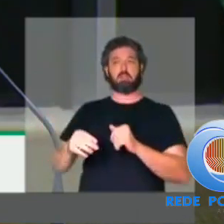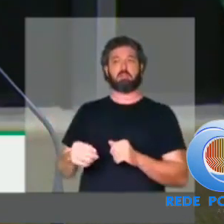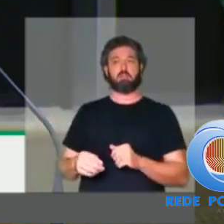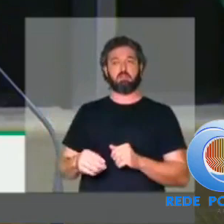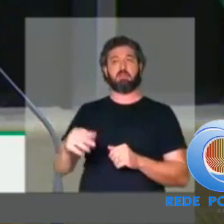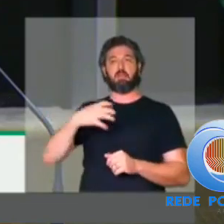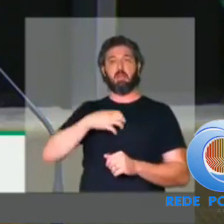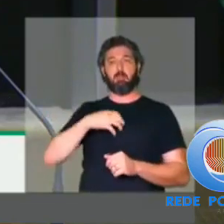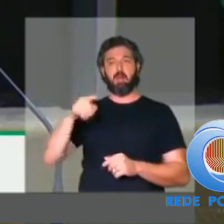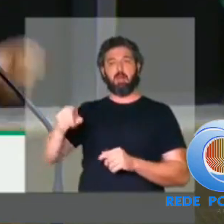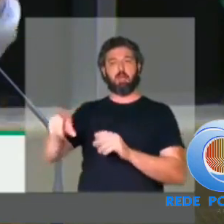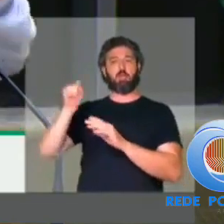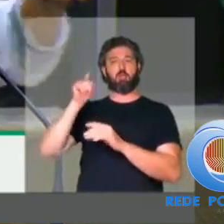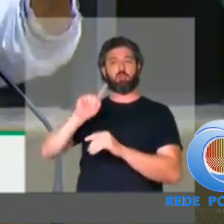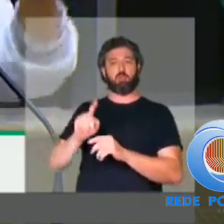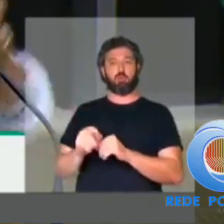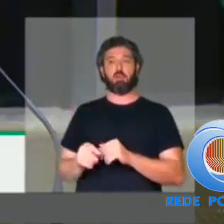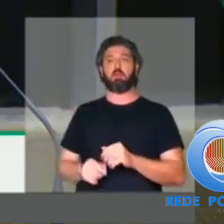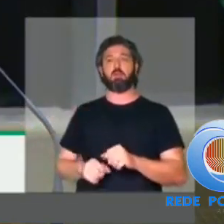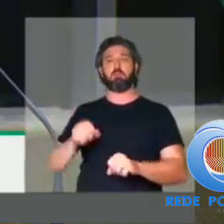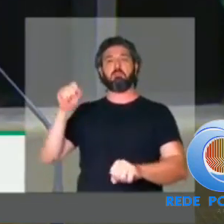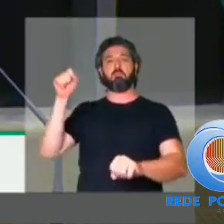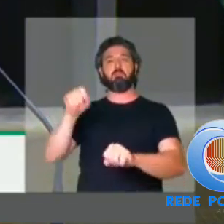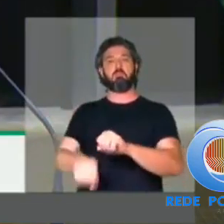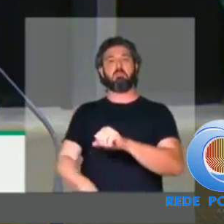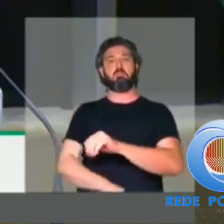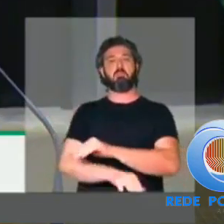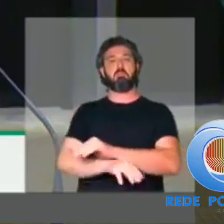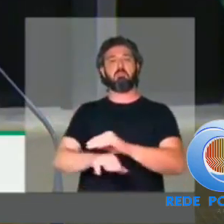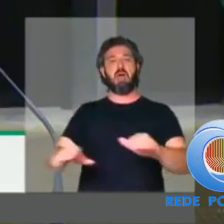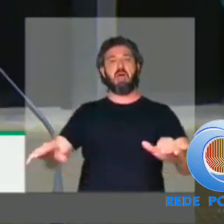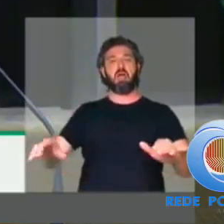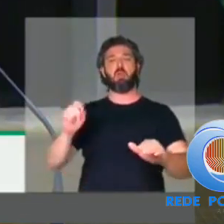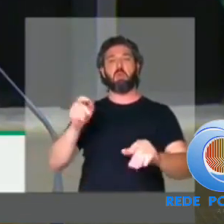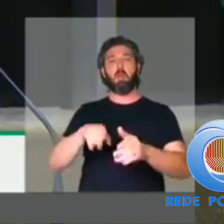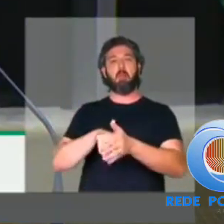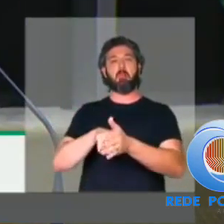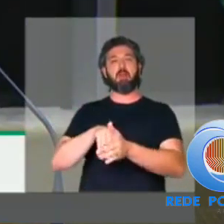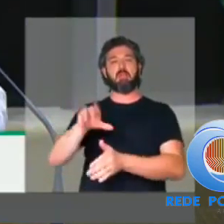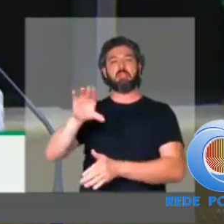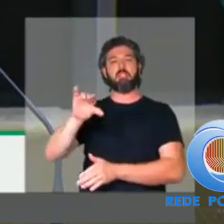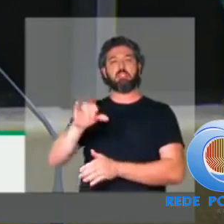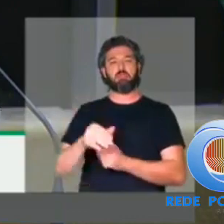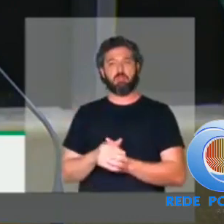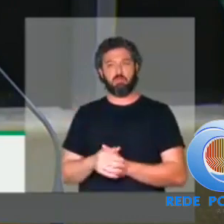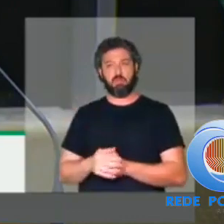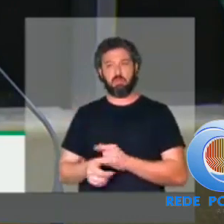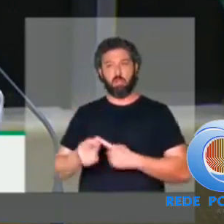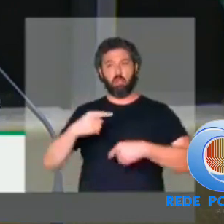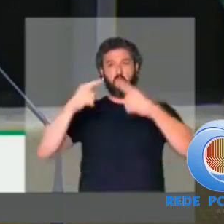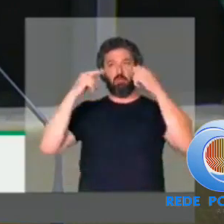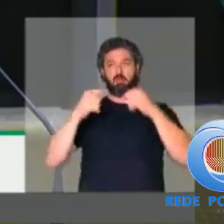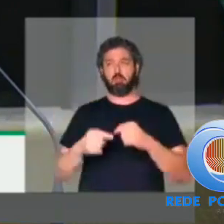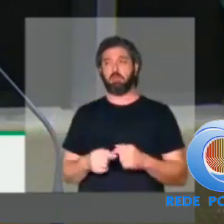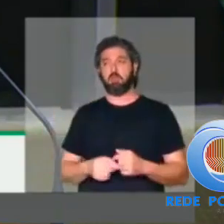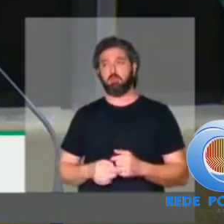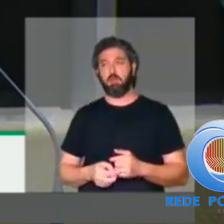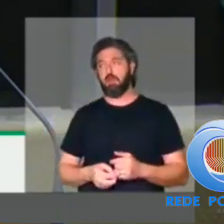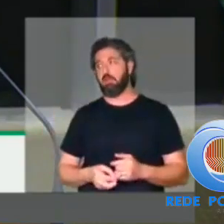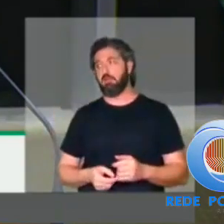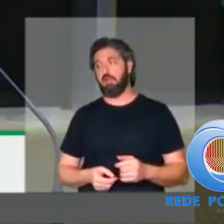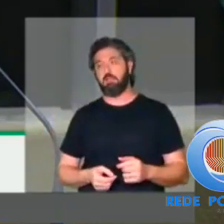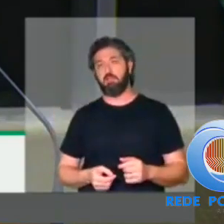do Recôncavo Baiano e mata por inanição a pesquisa científica, a inovação e o